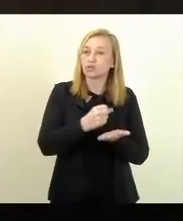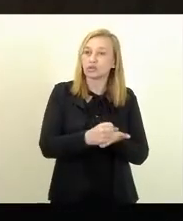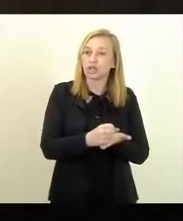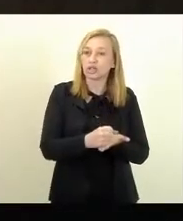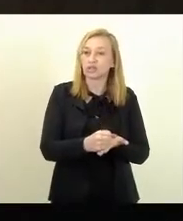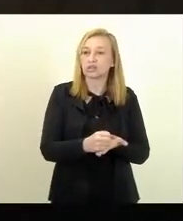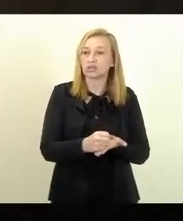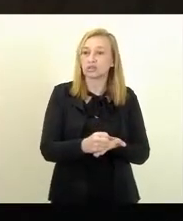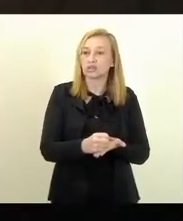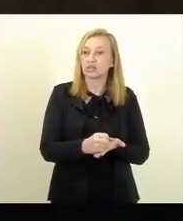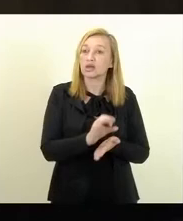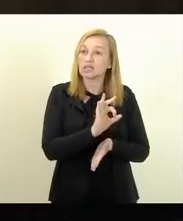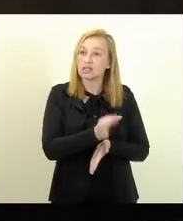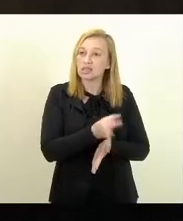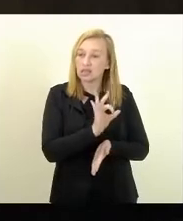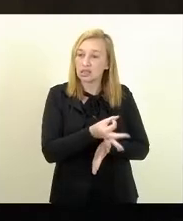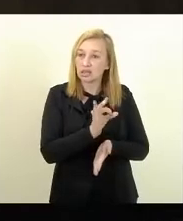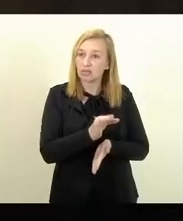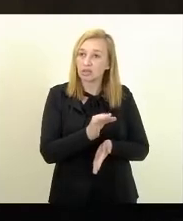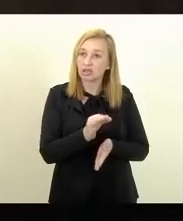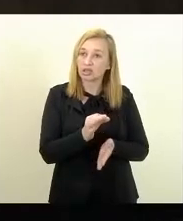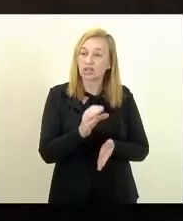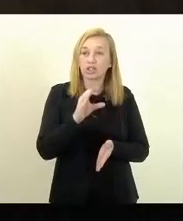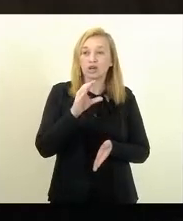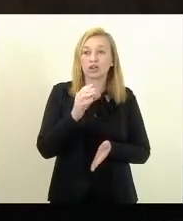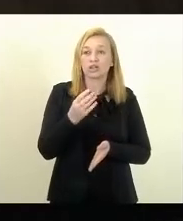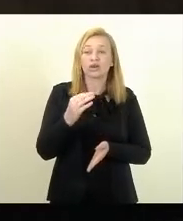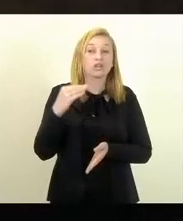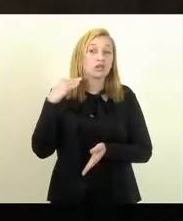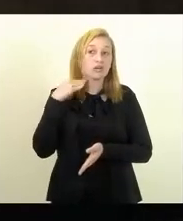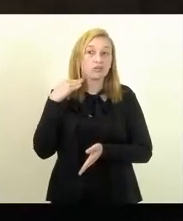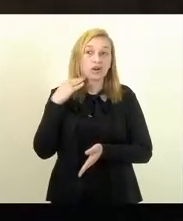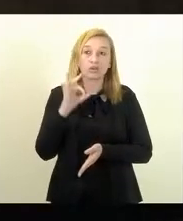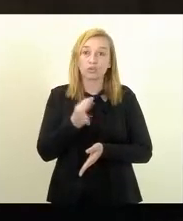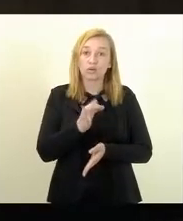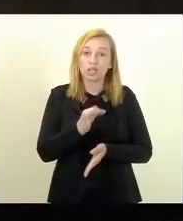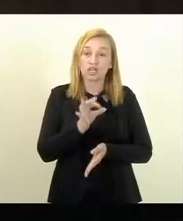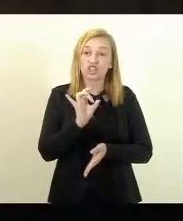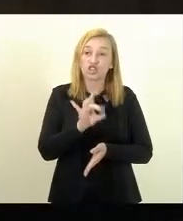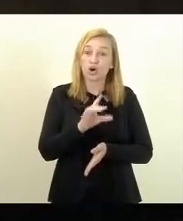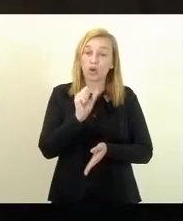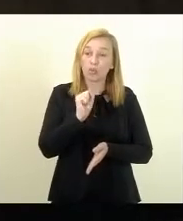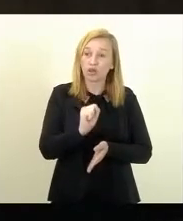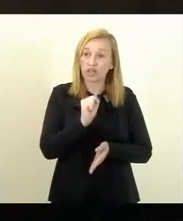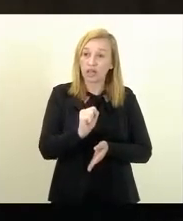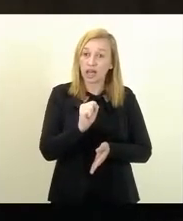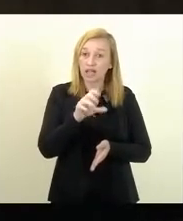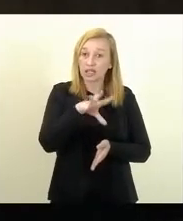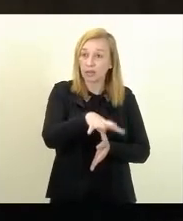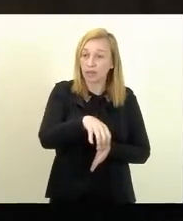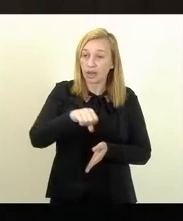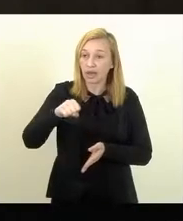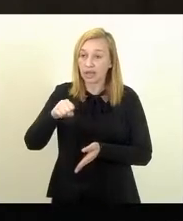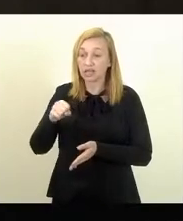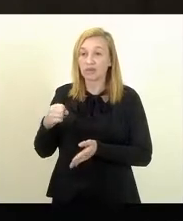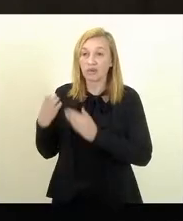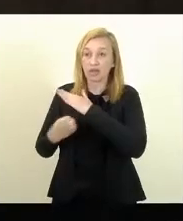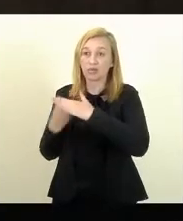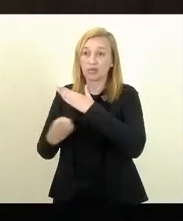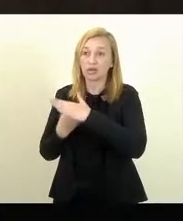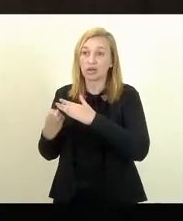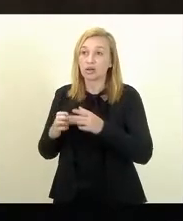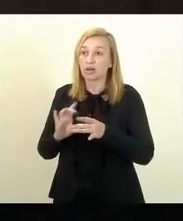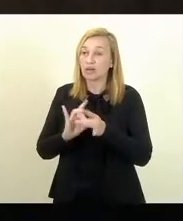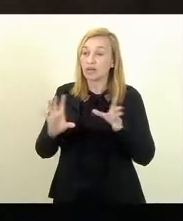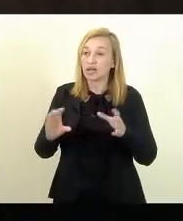glosa específica, em conta específica, que só poderá ser mexida pela empresa com autorização do